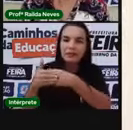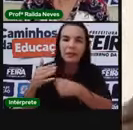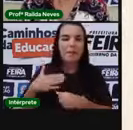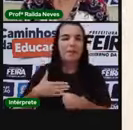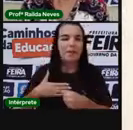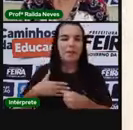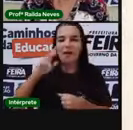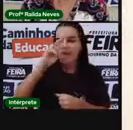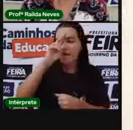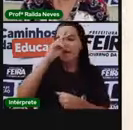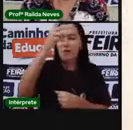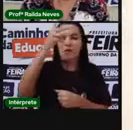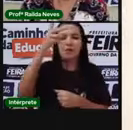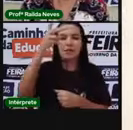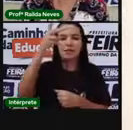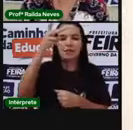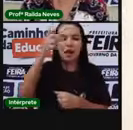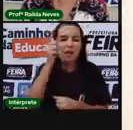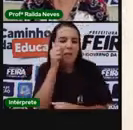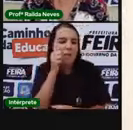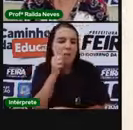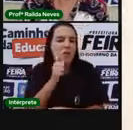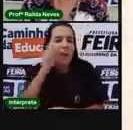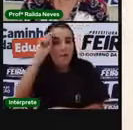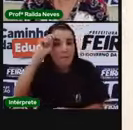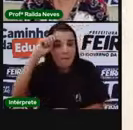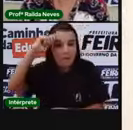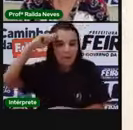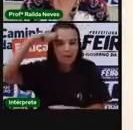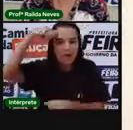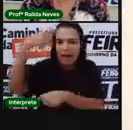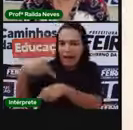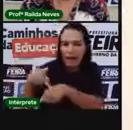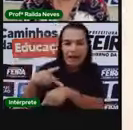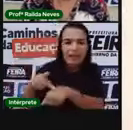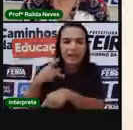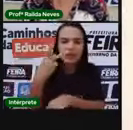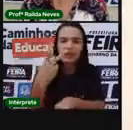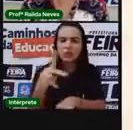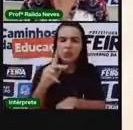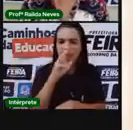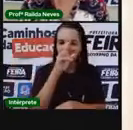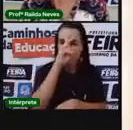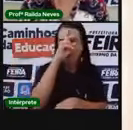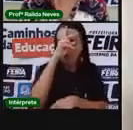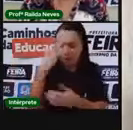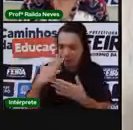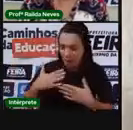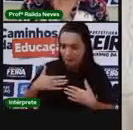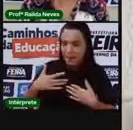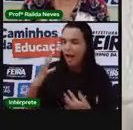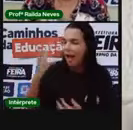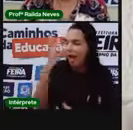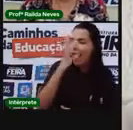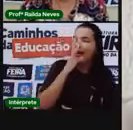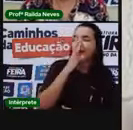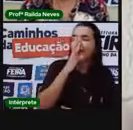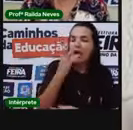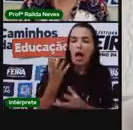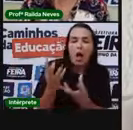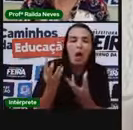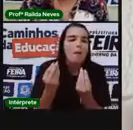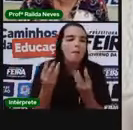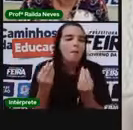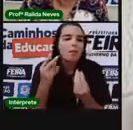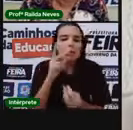Preta, tua força nos fascina, tanta beleza enxergamos em você, a tua luz que